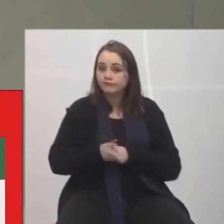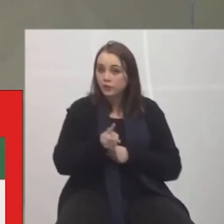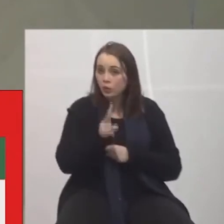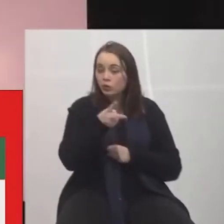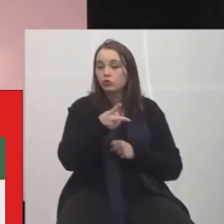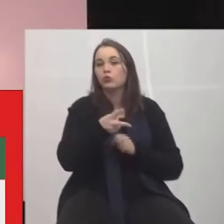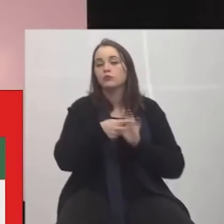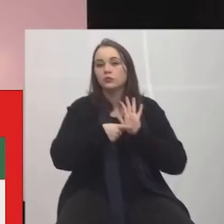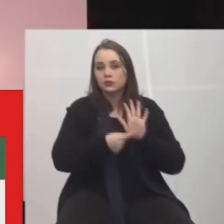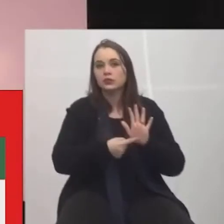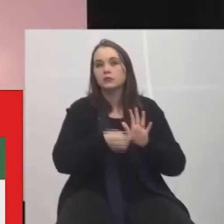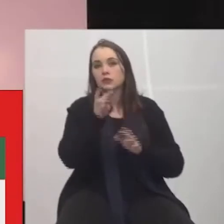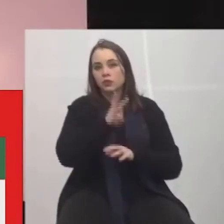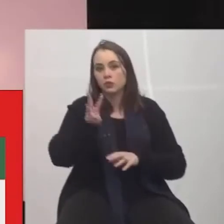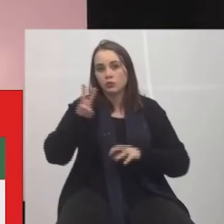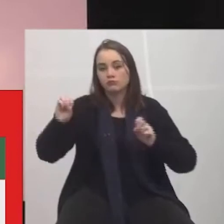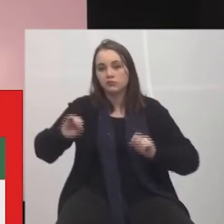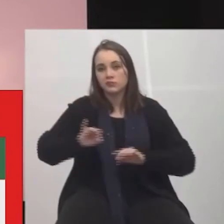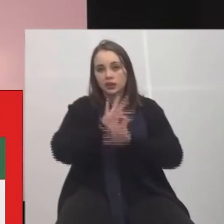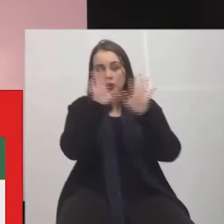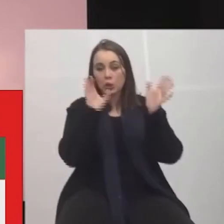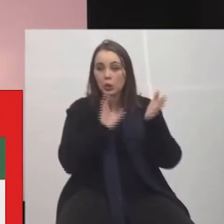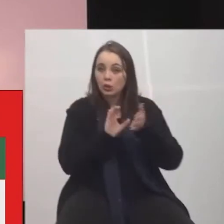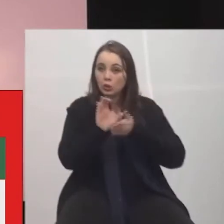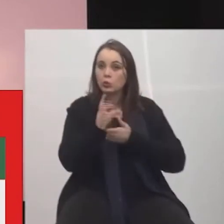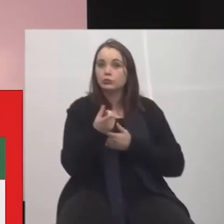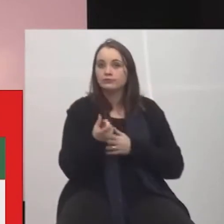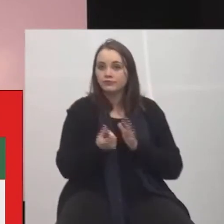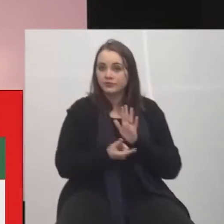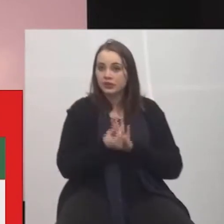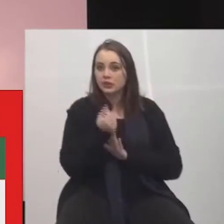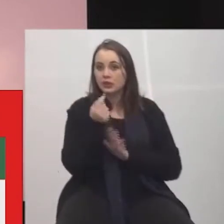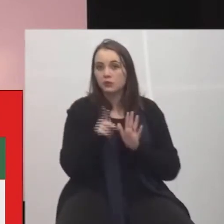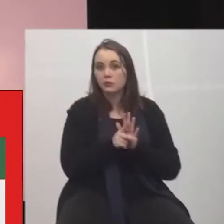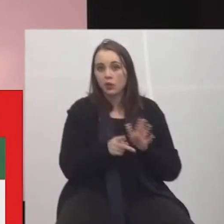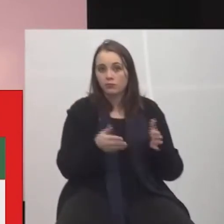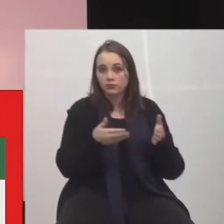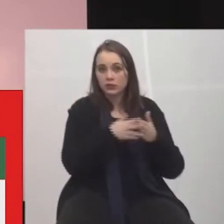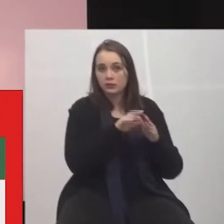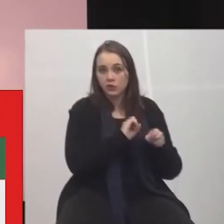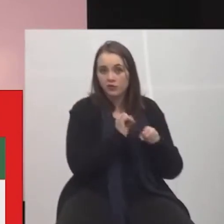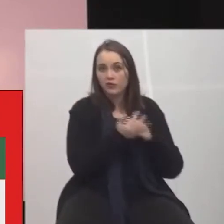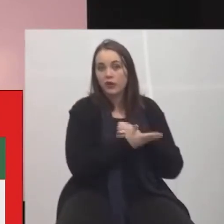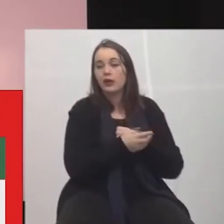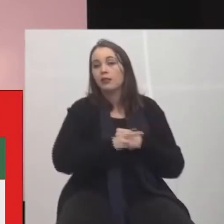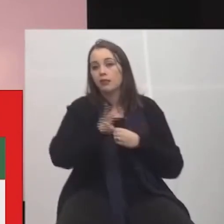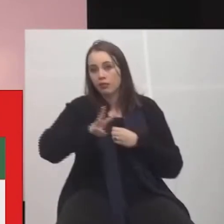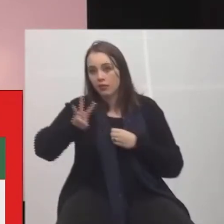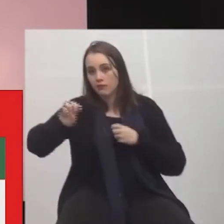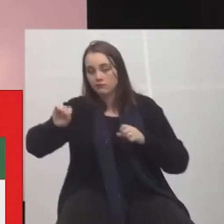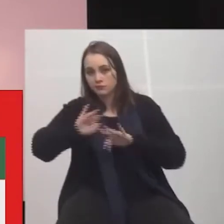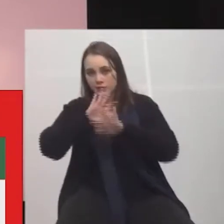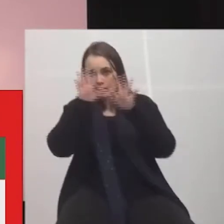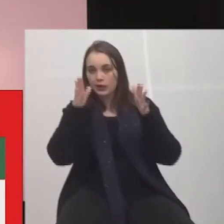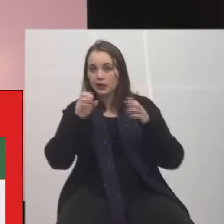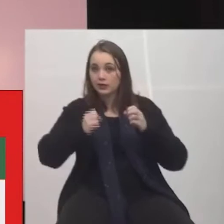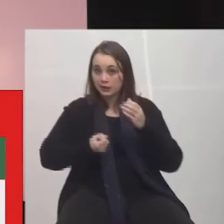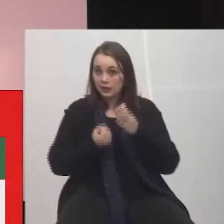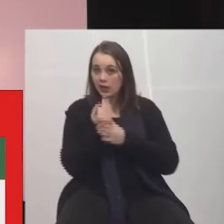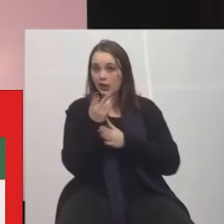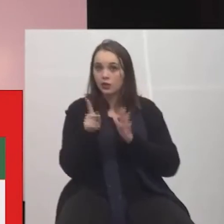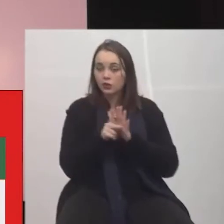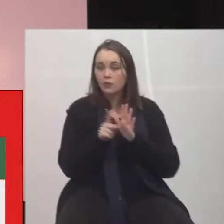através do portal de transparência dos recursos financeiros, né, destinados à Covid, está lá no portal de transparência criado por determinação do